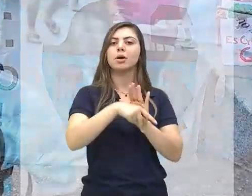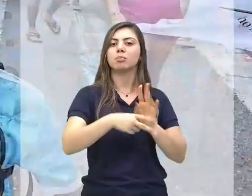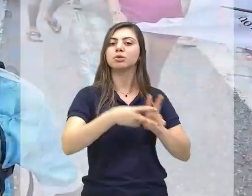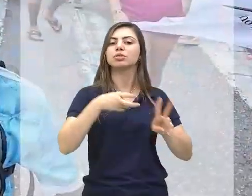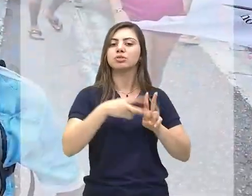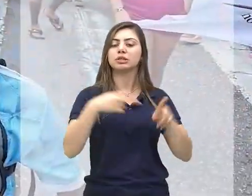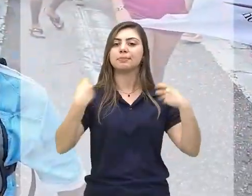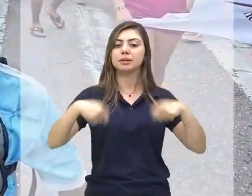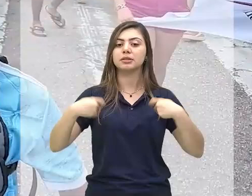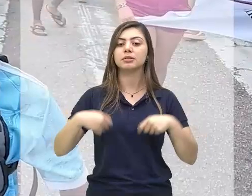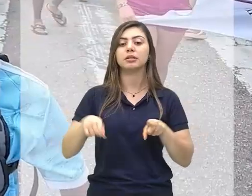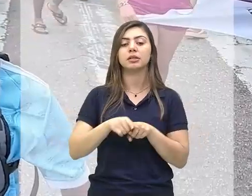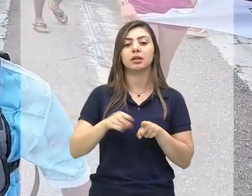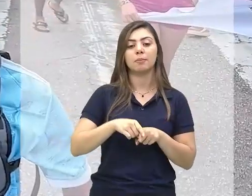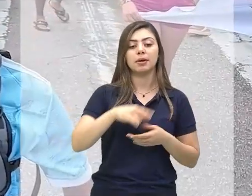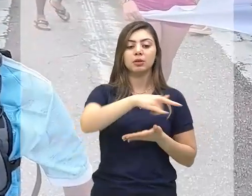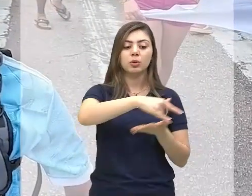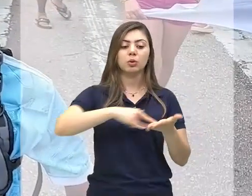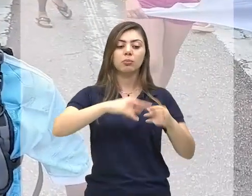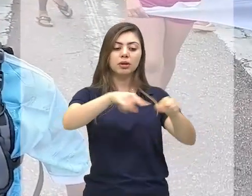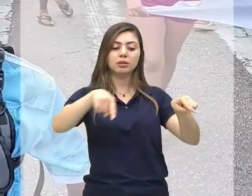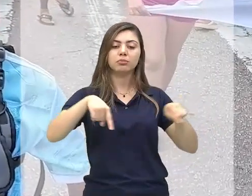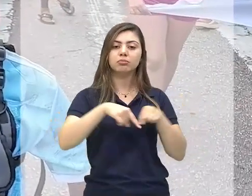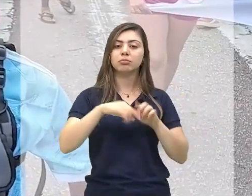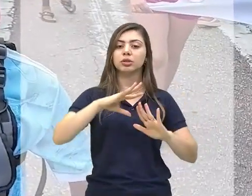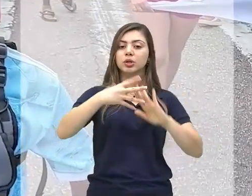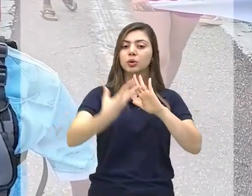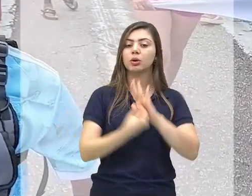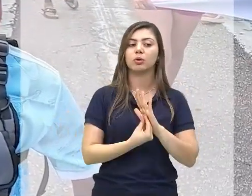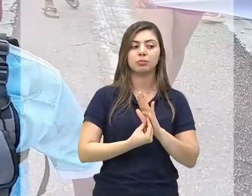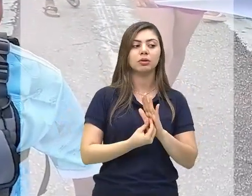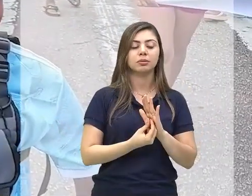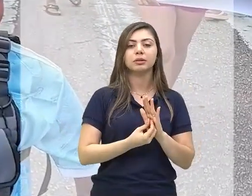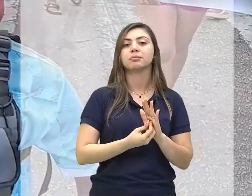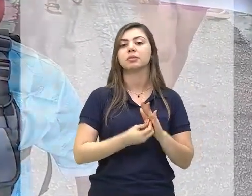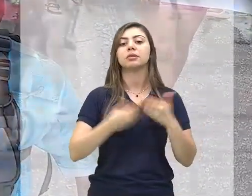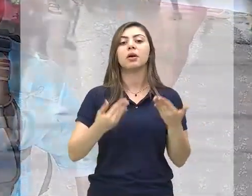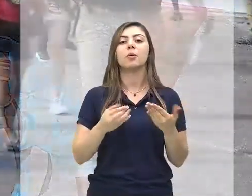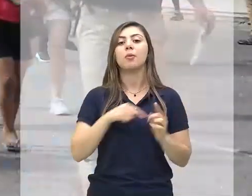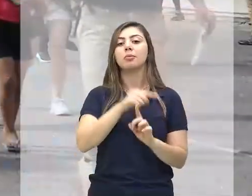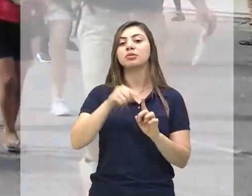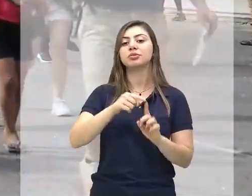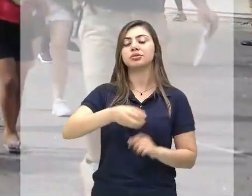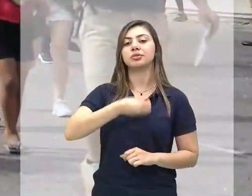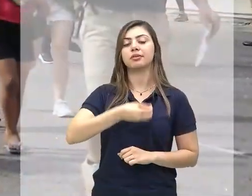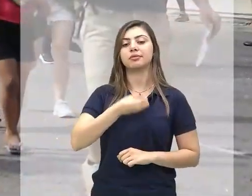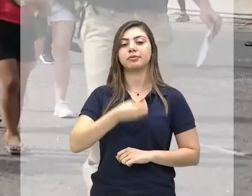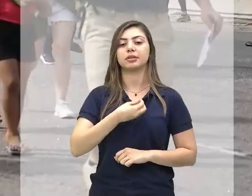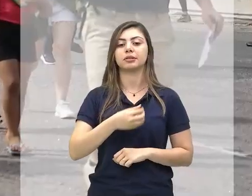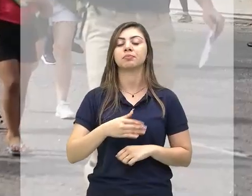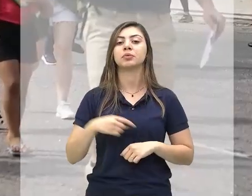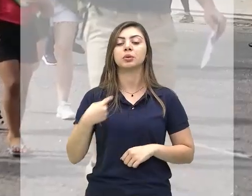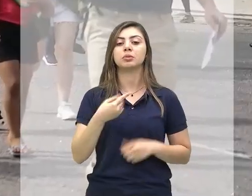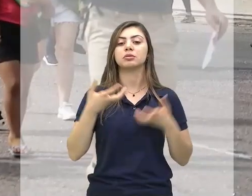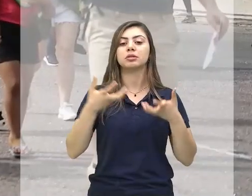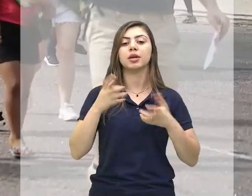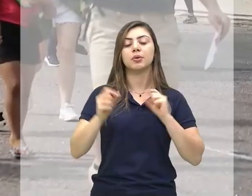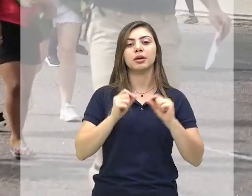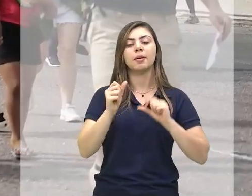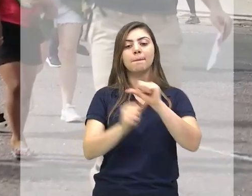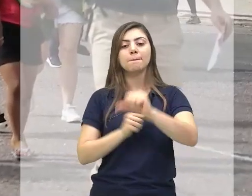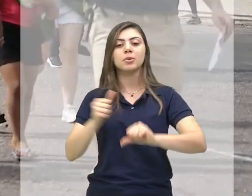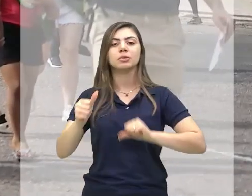indígenas e titulação dos territórios quilombolas para garantir a vida. Queremos reforma agrária